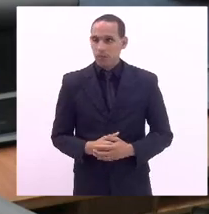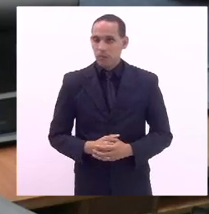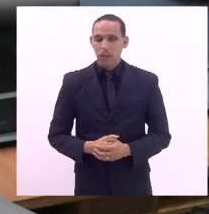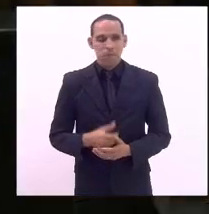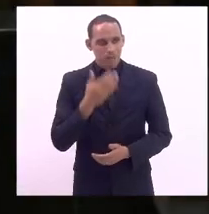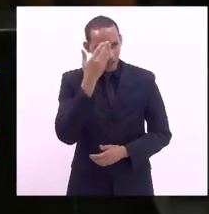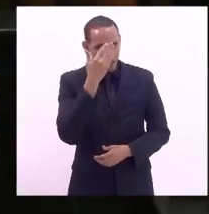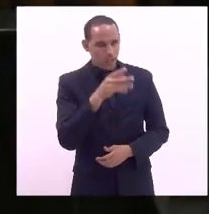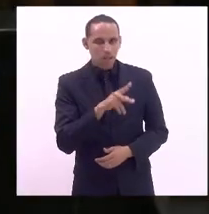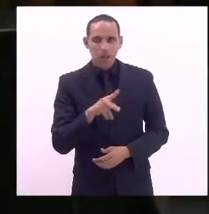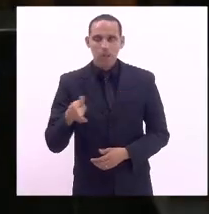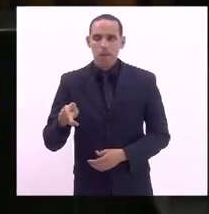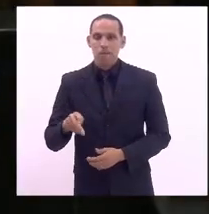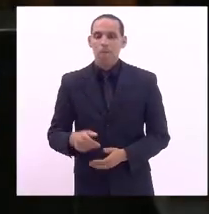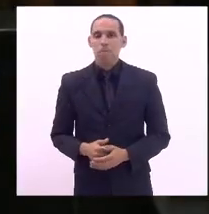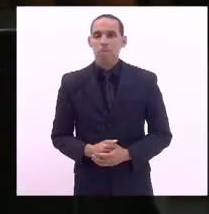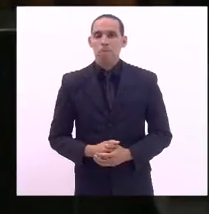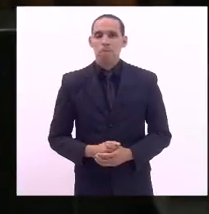Obrigado, presidente.